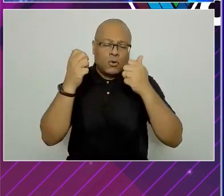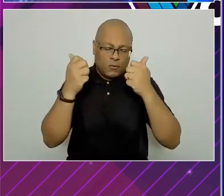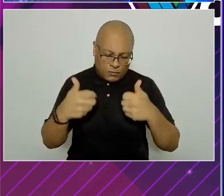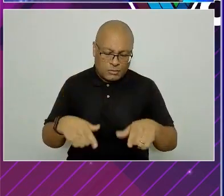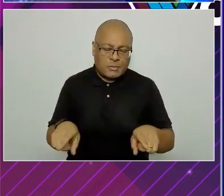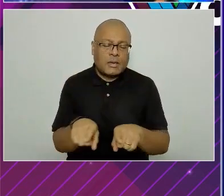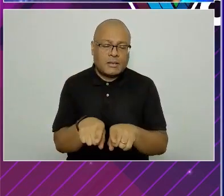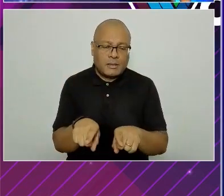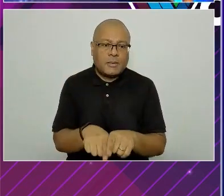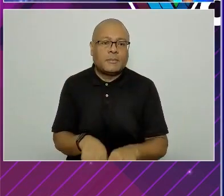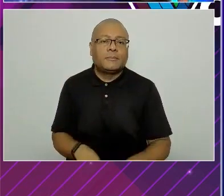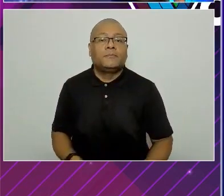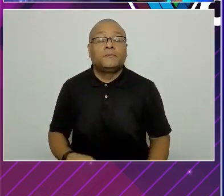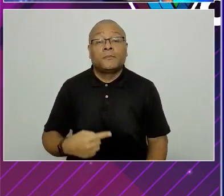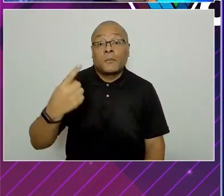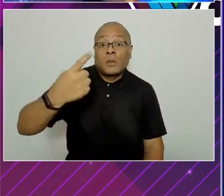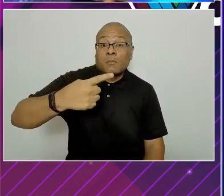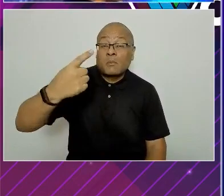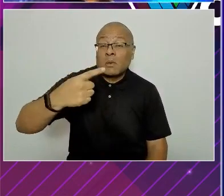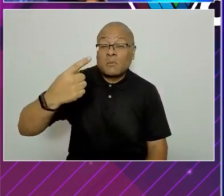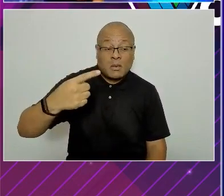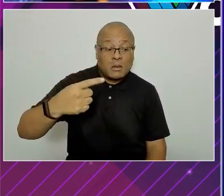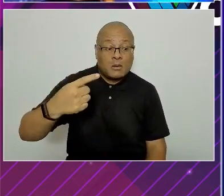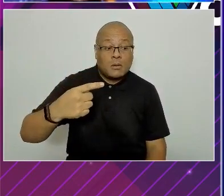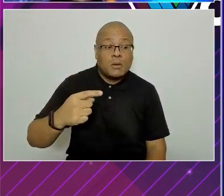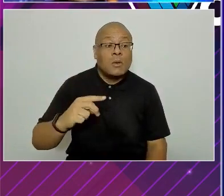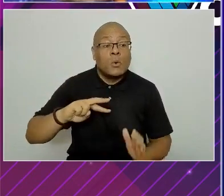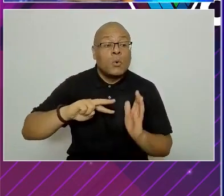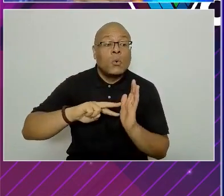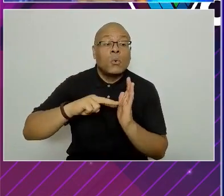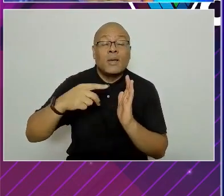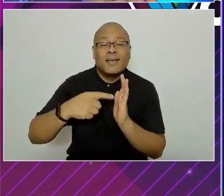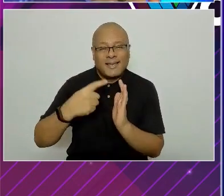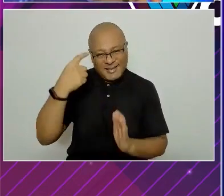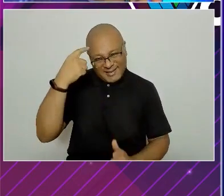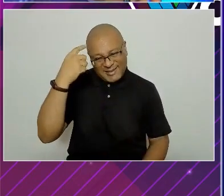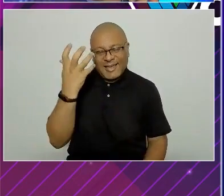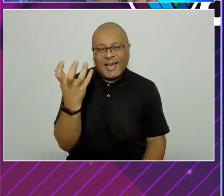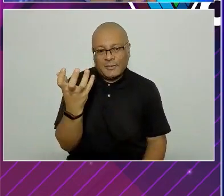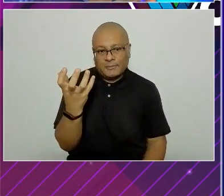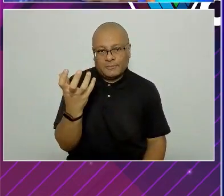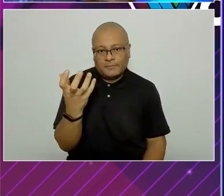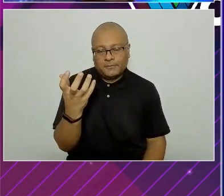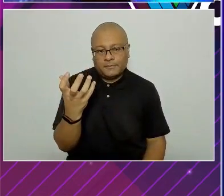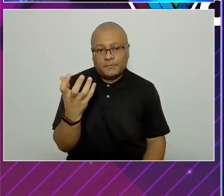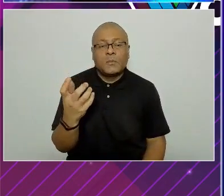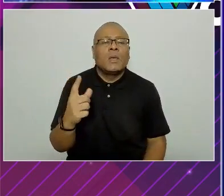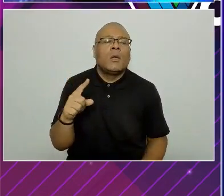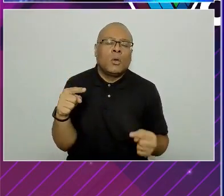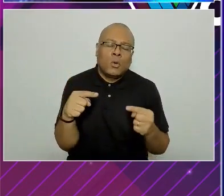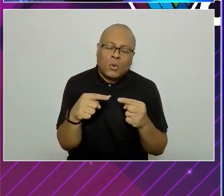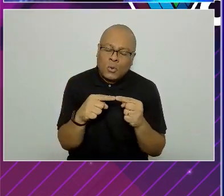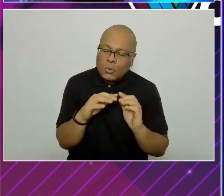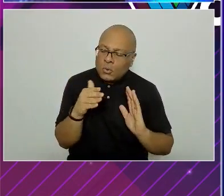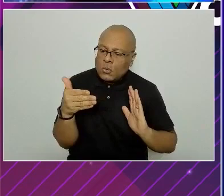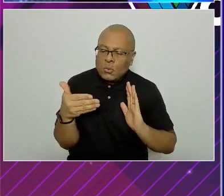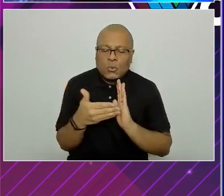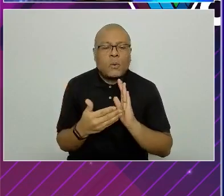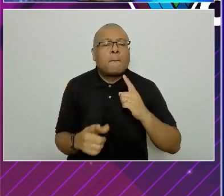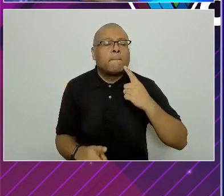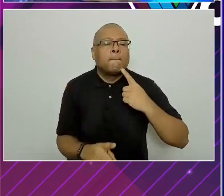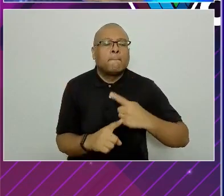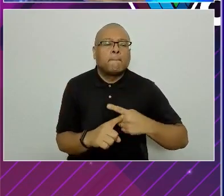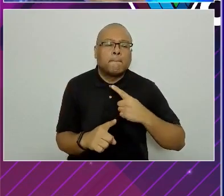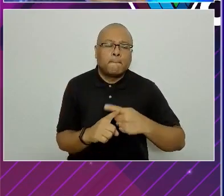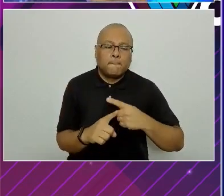também. Mas primeiro, o que a neurociência tem a ver com a inteligência artificial? Bom, tem tudo a ver, né? Primeiro porque, como eu comentei,